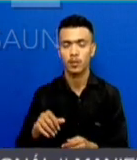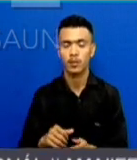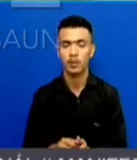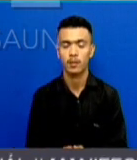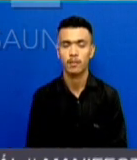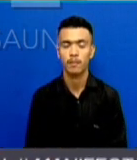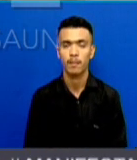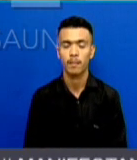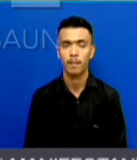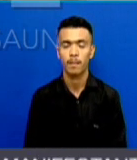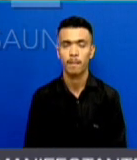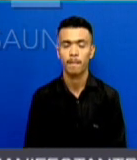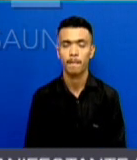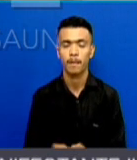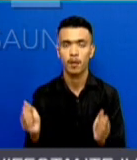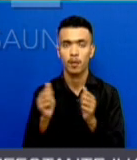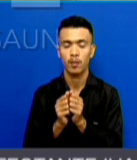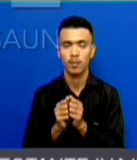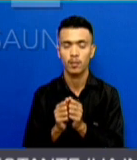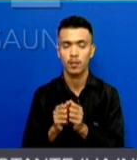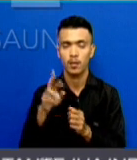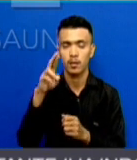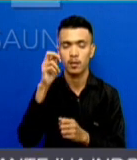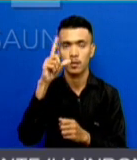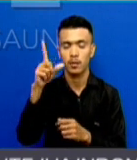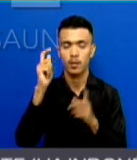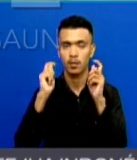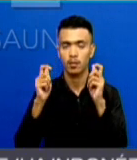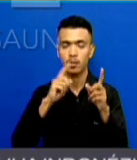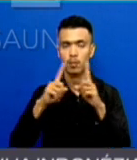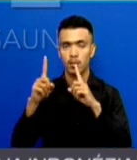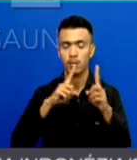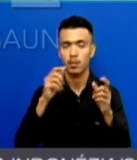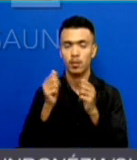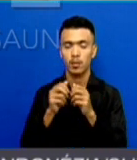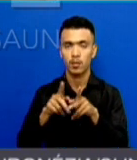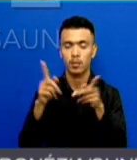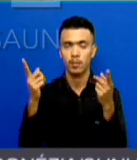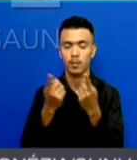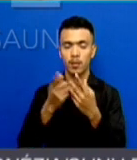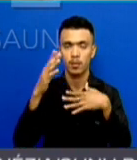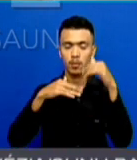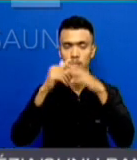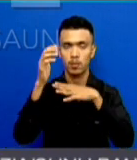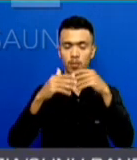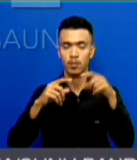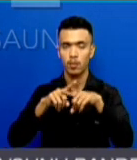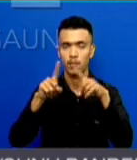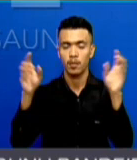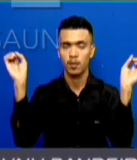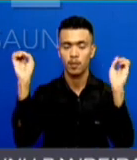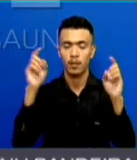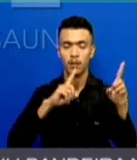completo o serviço. Liga o projeto referê, RTL tenta, confirma o técnico empresa construtora, mas bem, lá corre